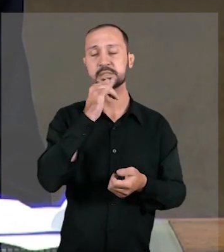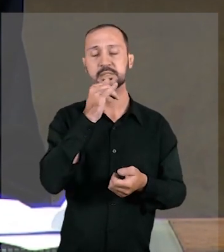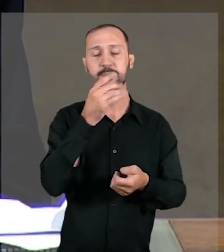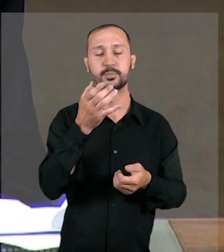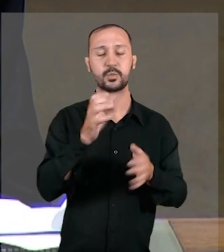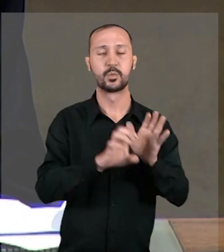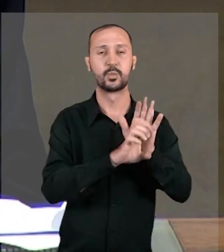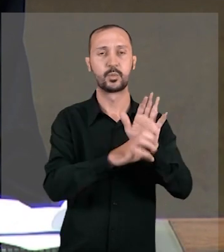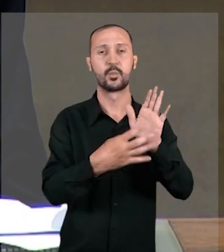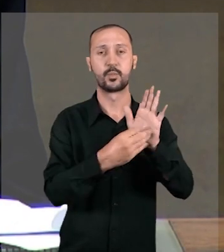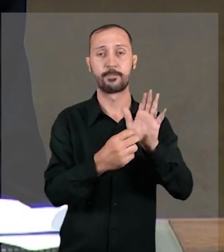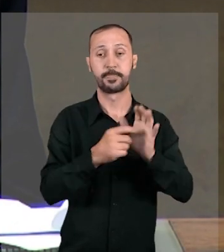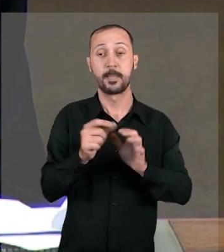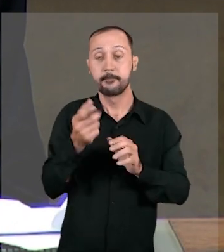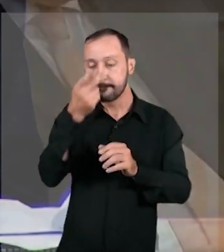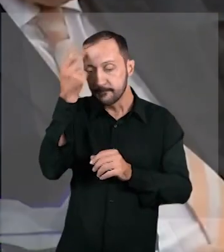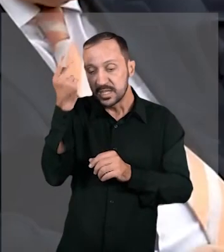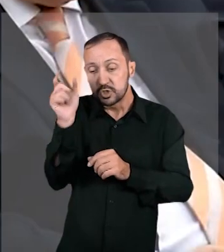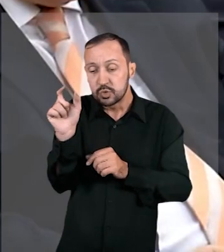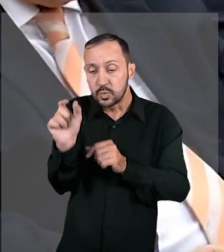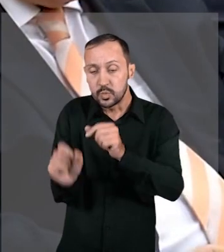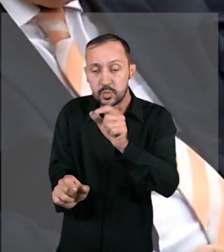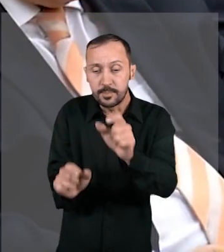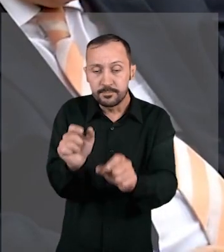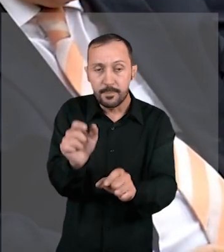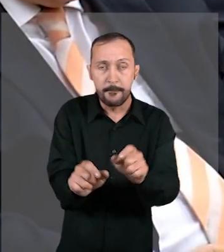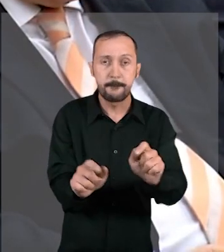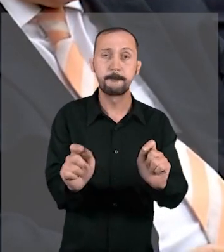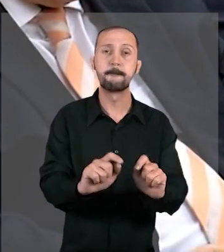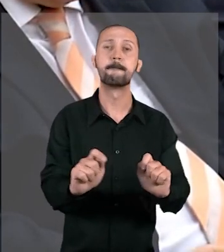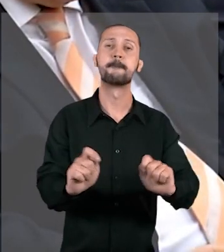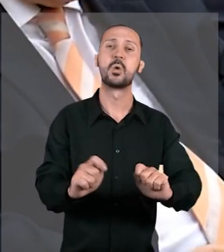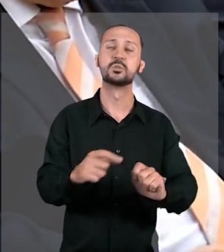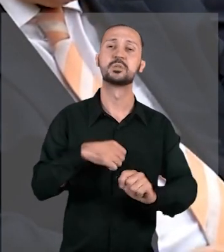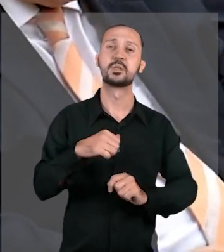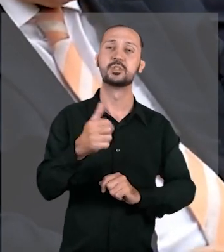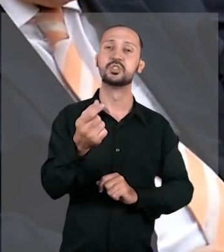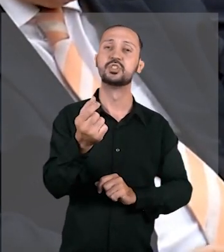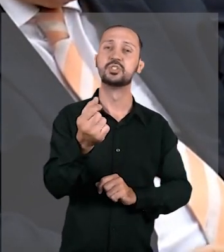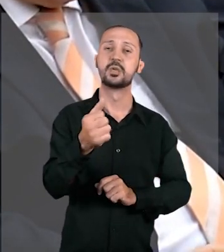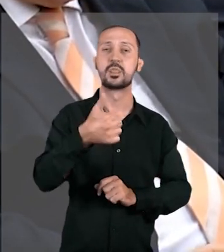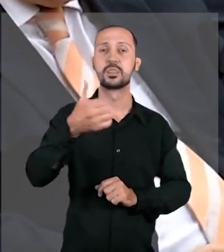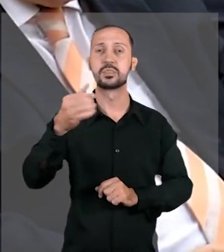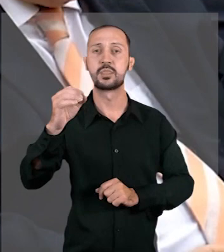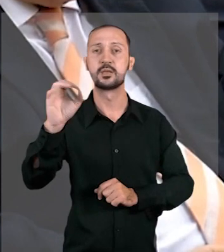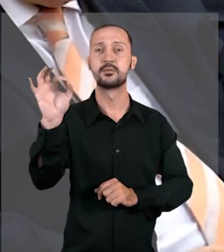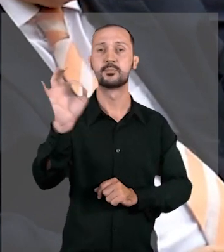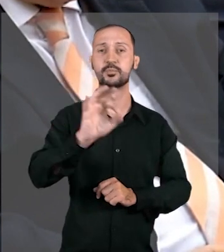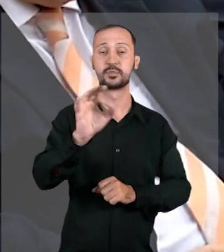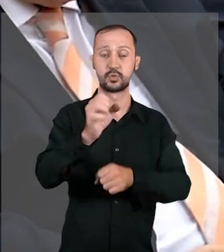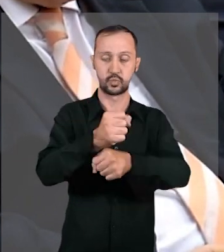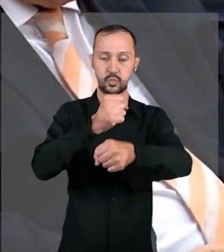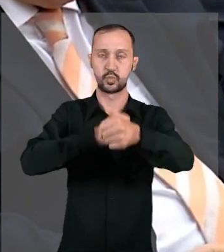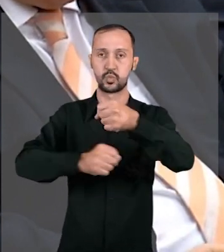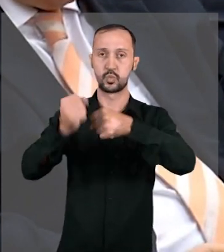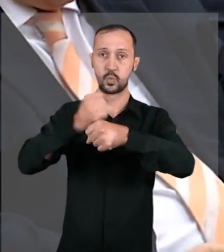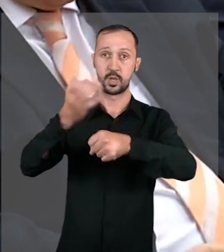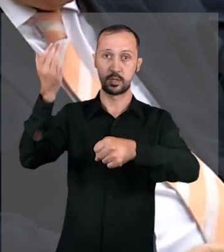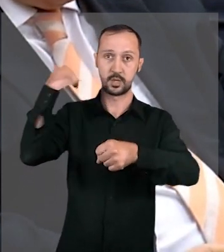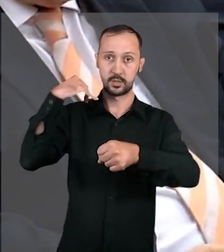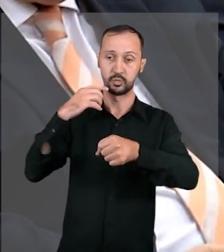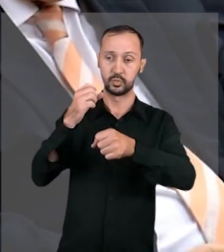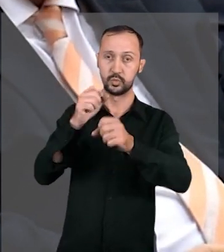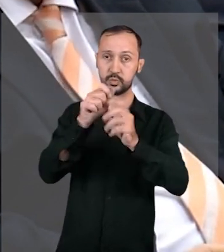que pessoas físicas podem doar até 10% da sua receita bruta do ano anterior,